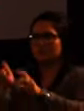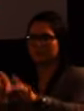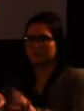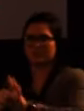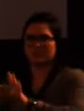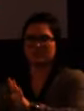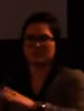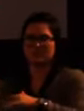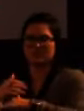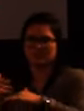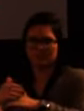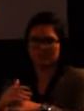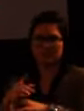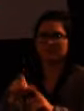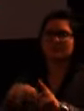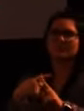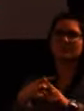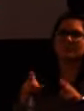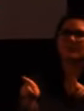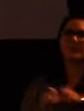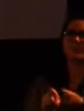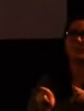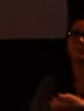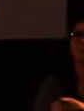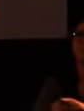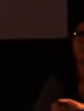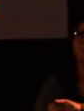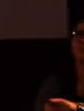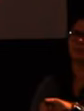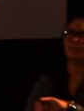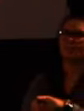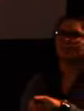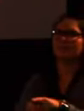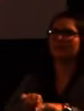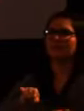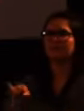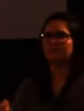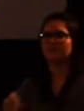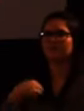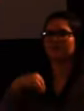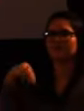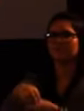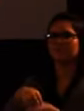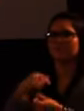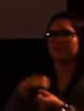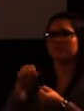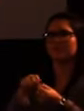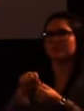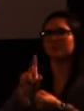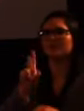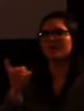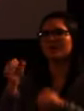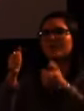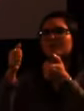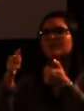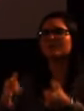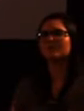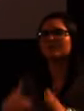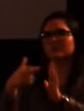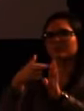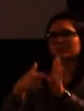cidade. E aí, com o coeficiente de aproveitamento, nós vamos definir